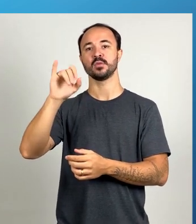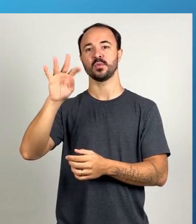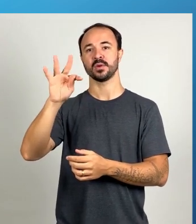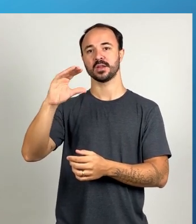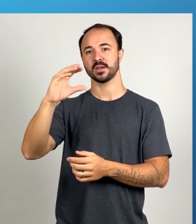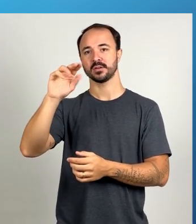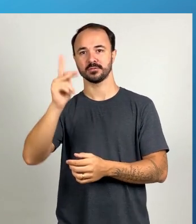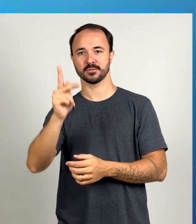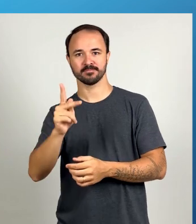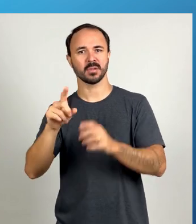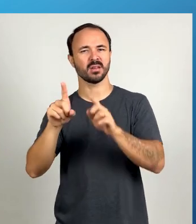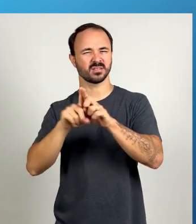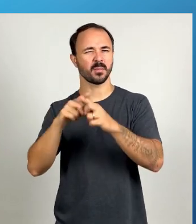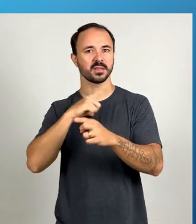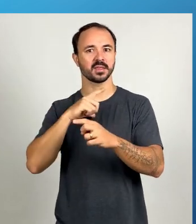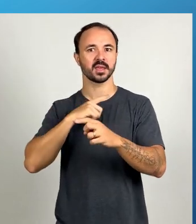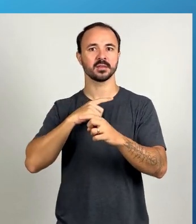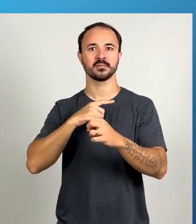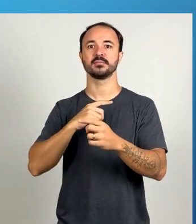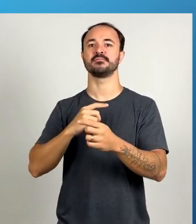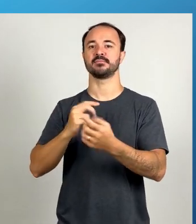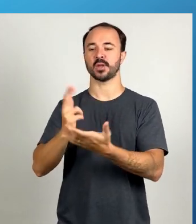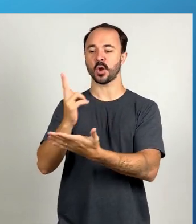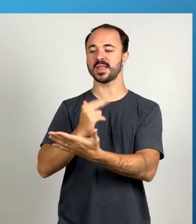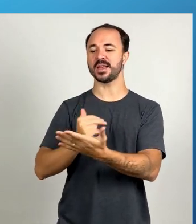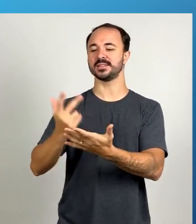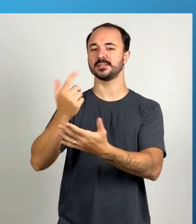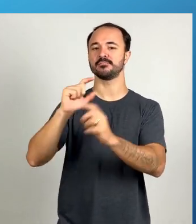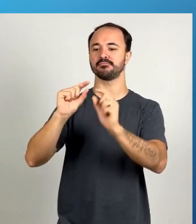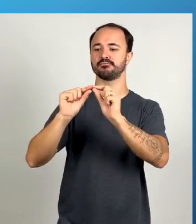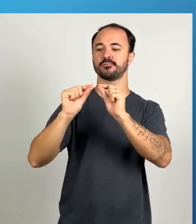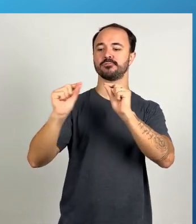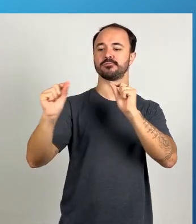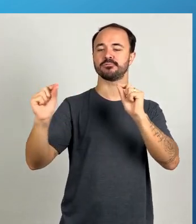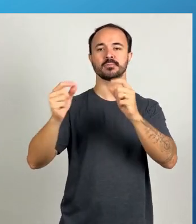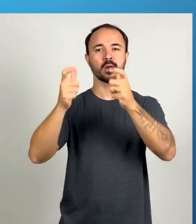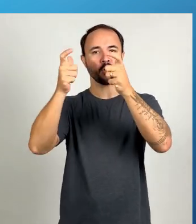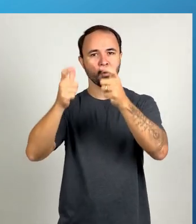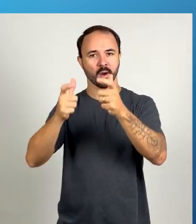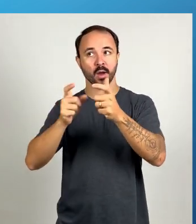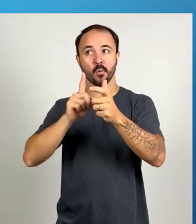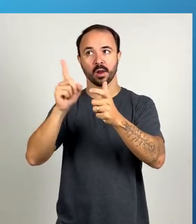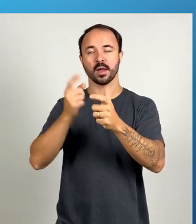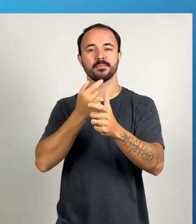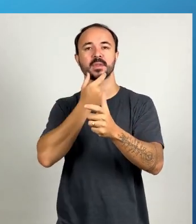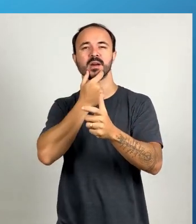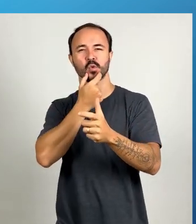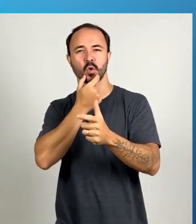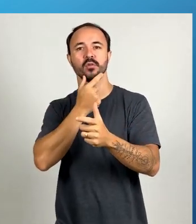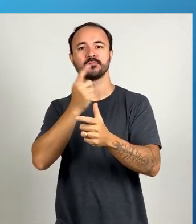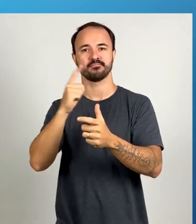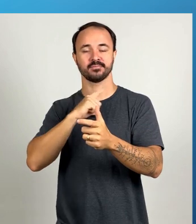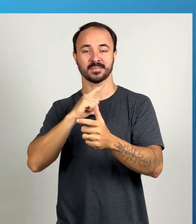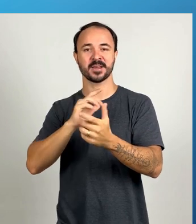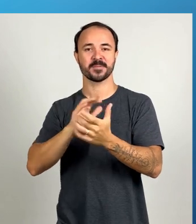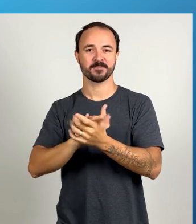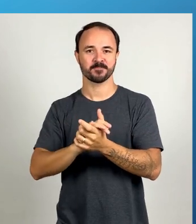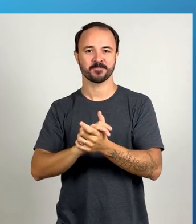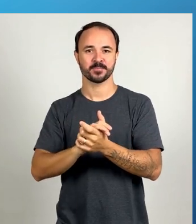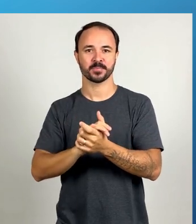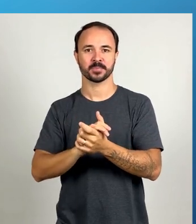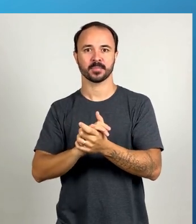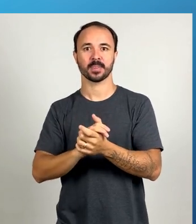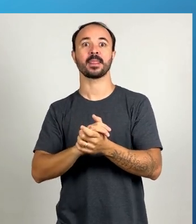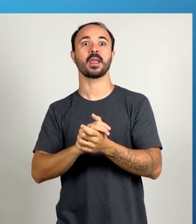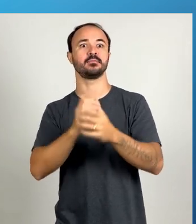Tem. No distrito de Greenwich, que fica ali em Londres, Reino Unido, está localizado